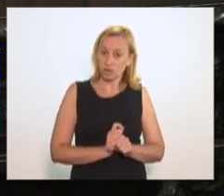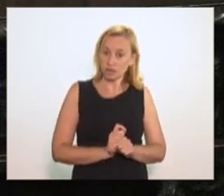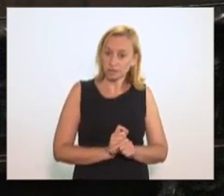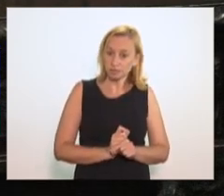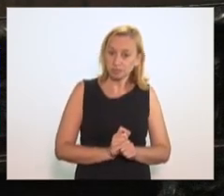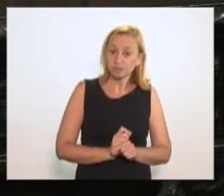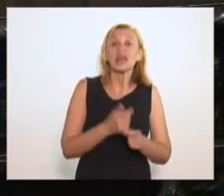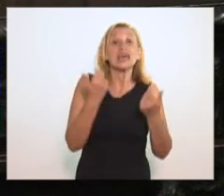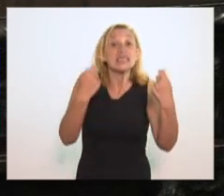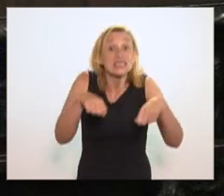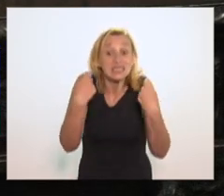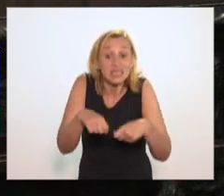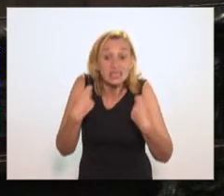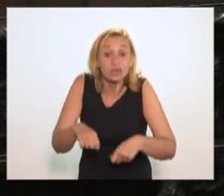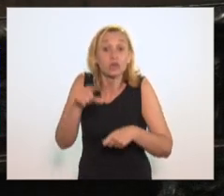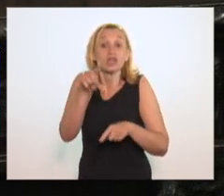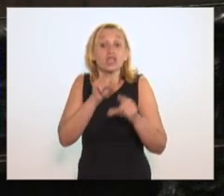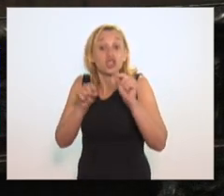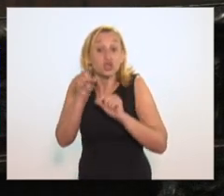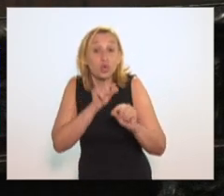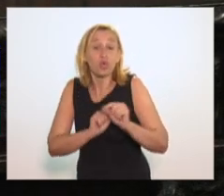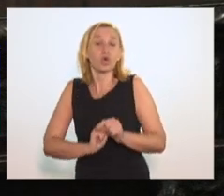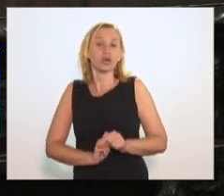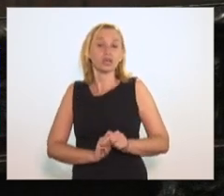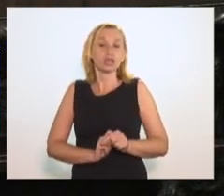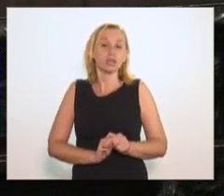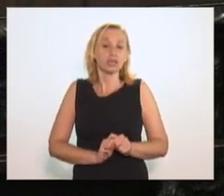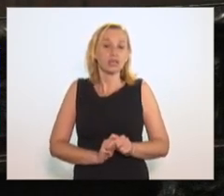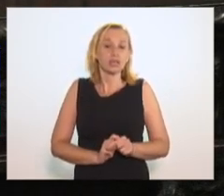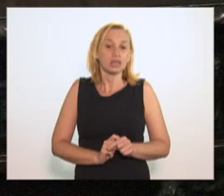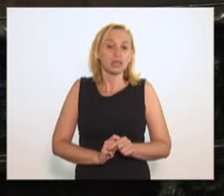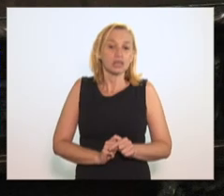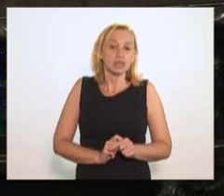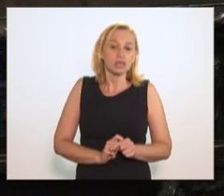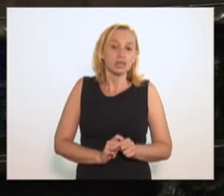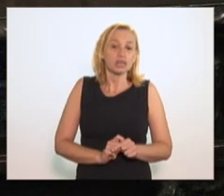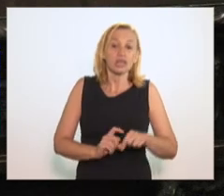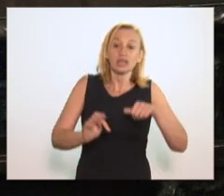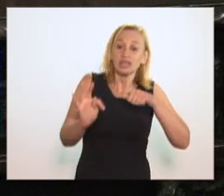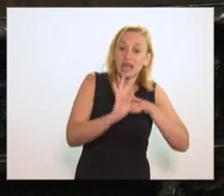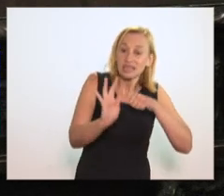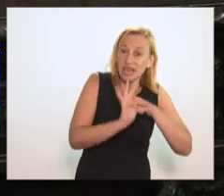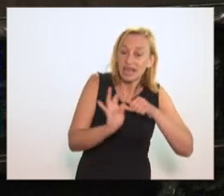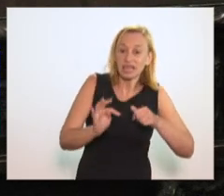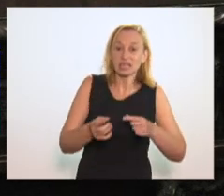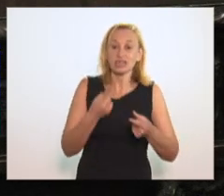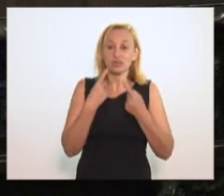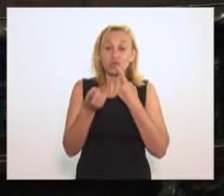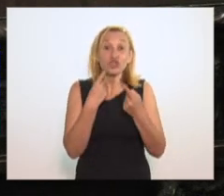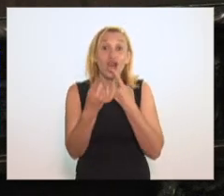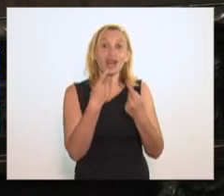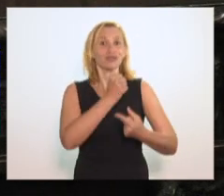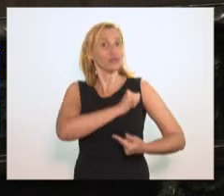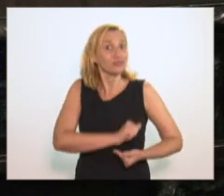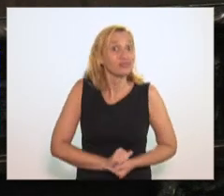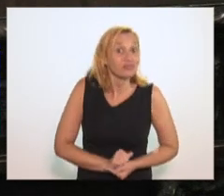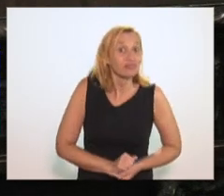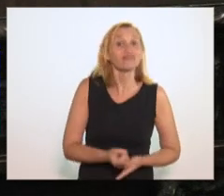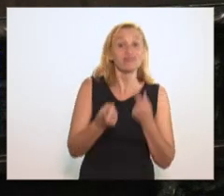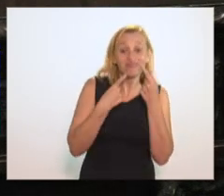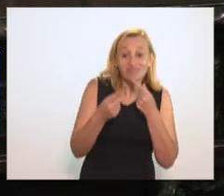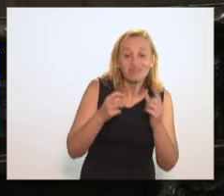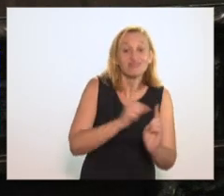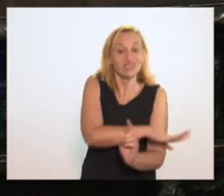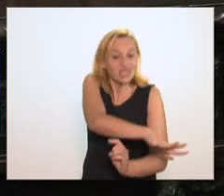necessárias restrições foram pautadas na técnica e no diálogo com a sociedade